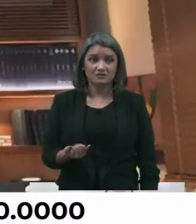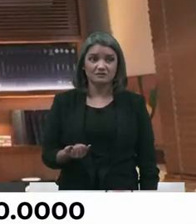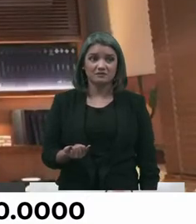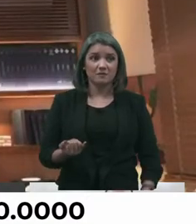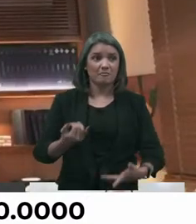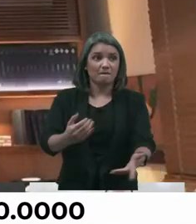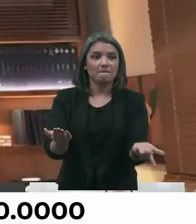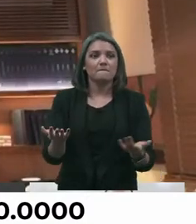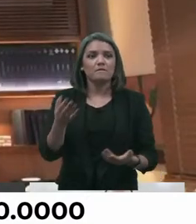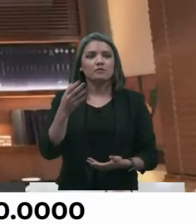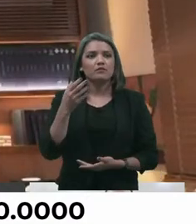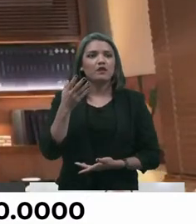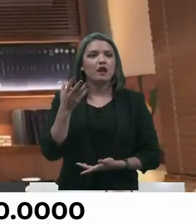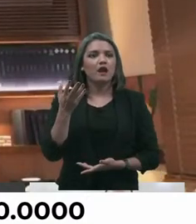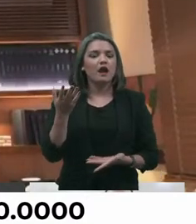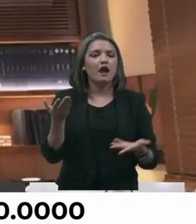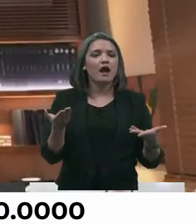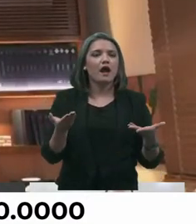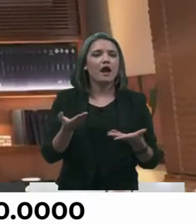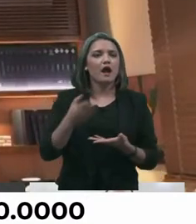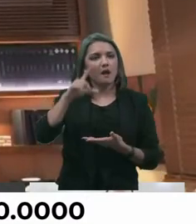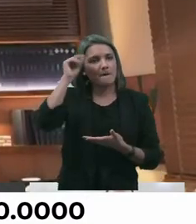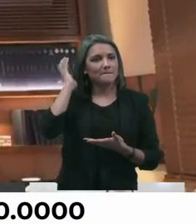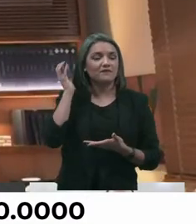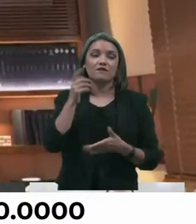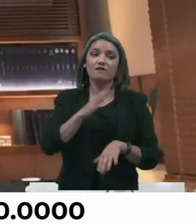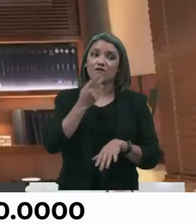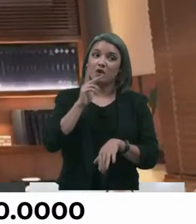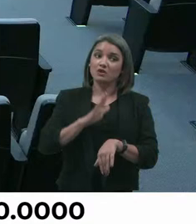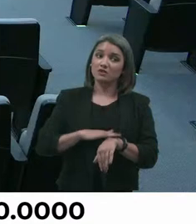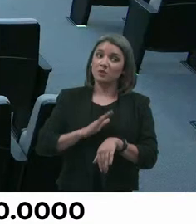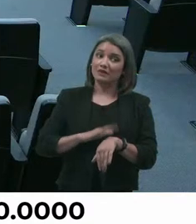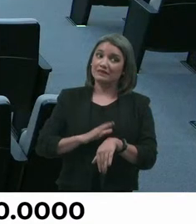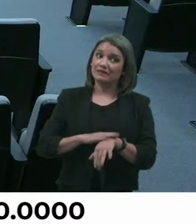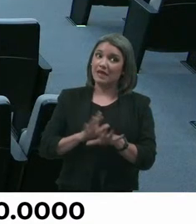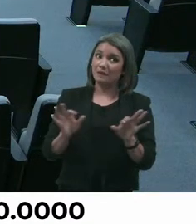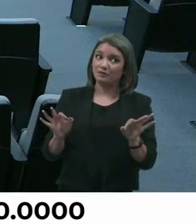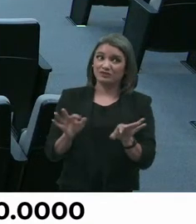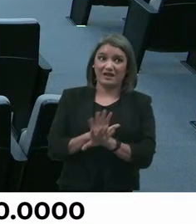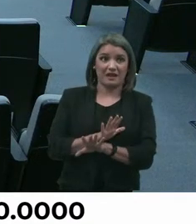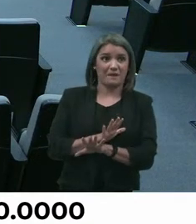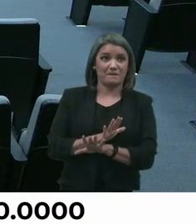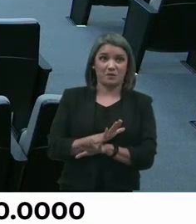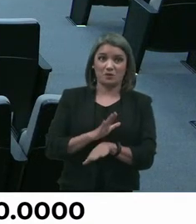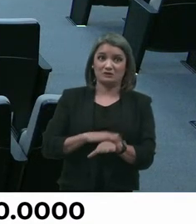doutor João Francisco já encerrou um tempo com alguma tolerância que eu já dei.